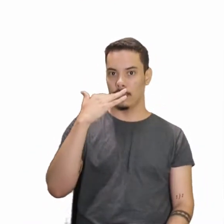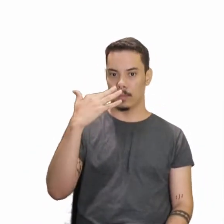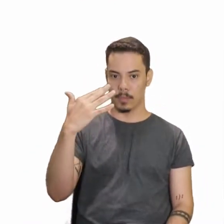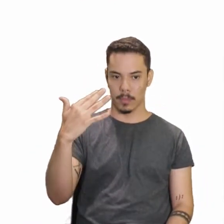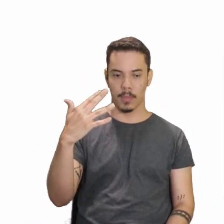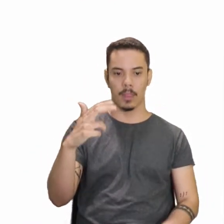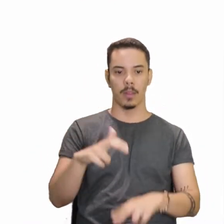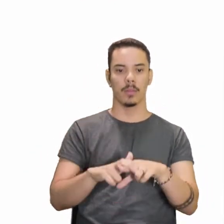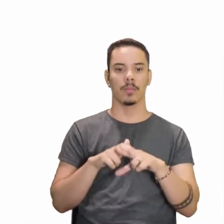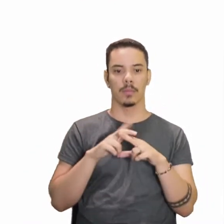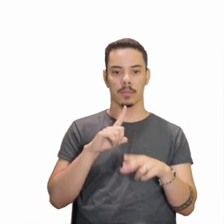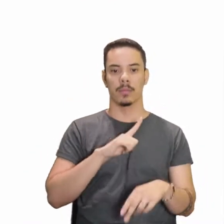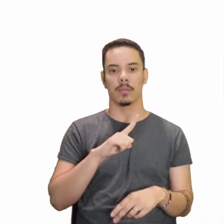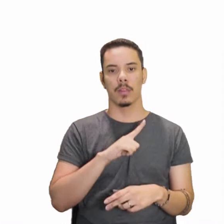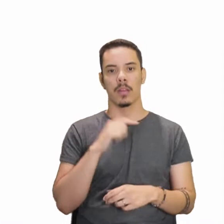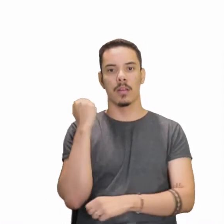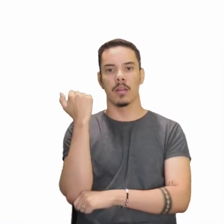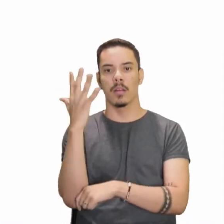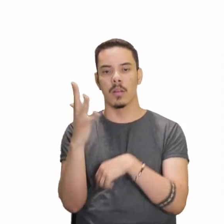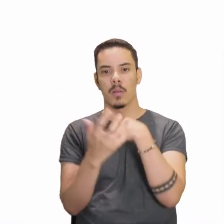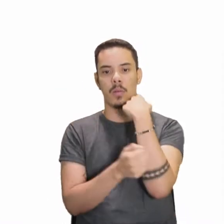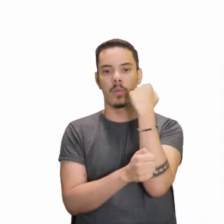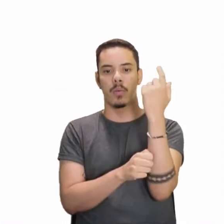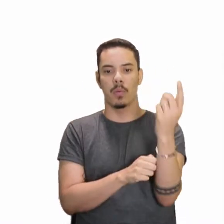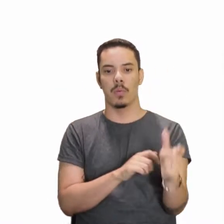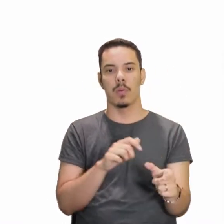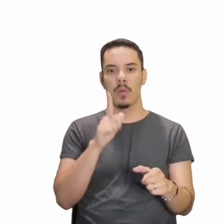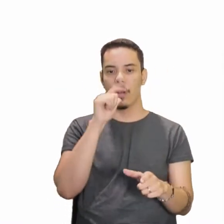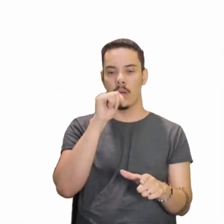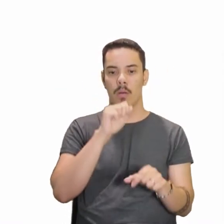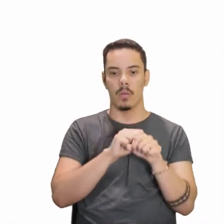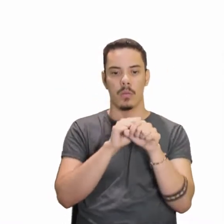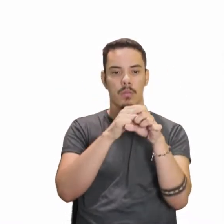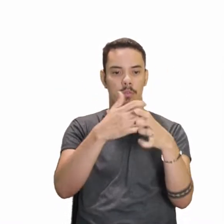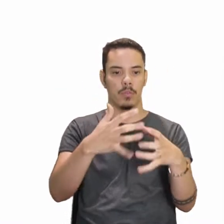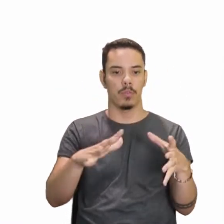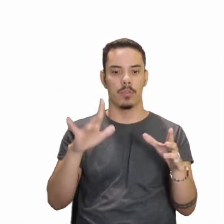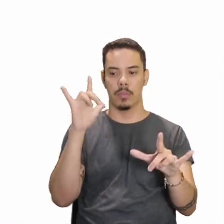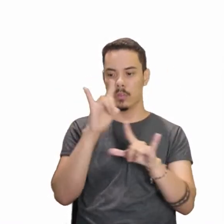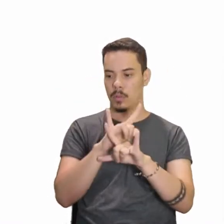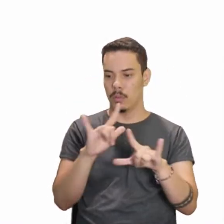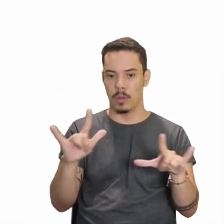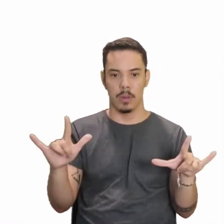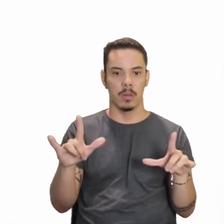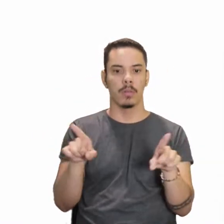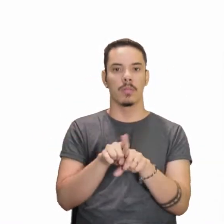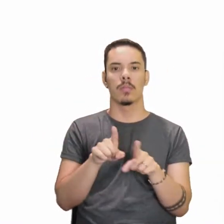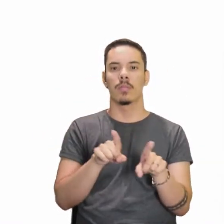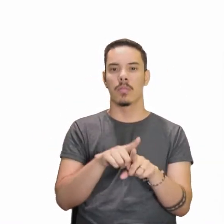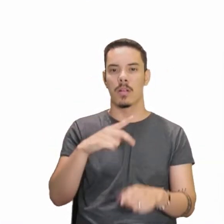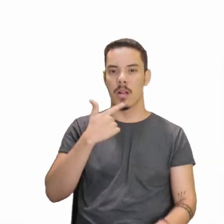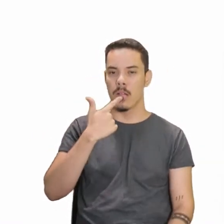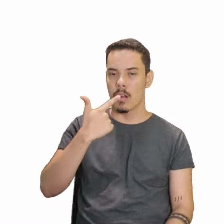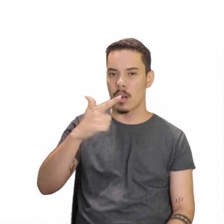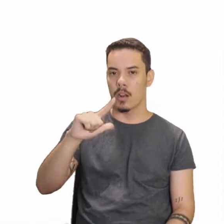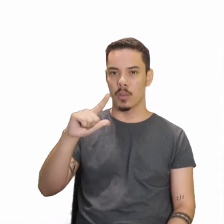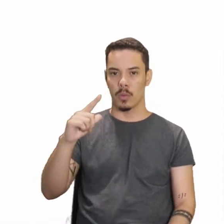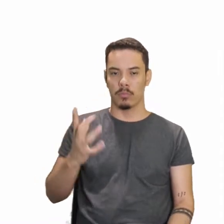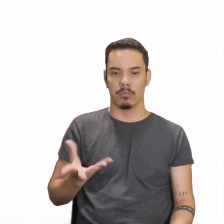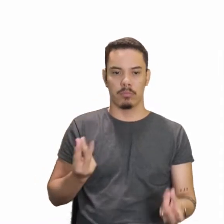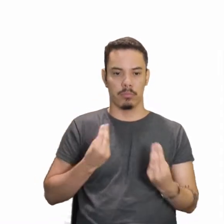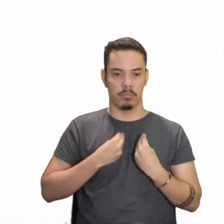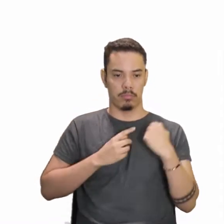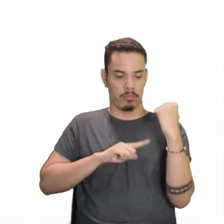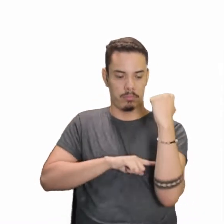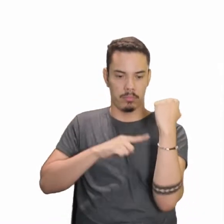de virgens selvas e de oceano largo. Amo-te, ó rude e doloroso idioma, em que da voz